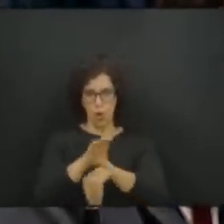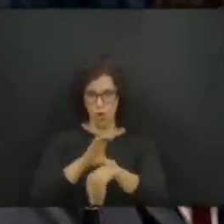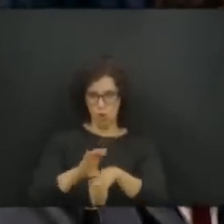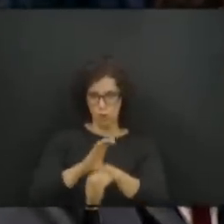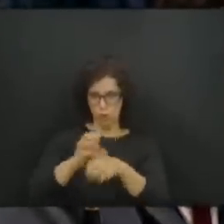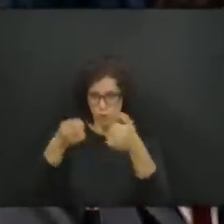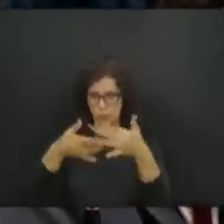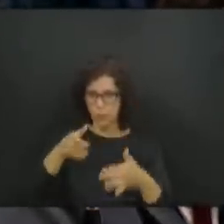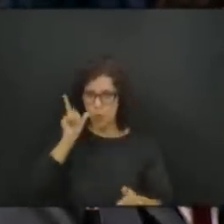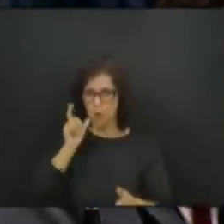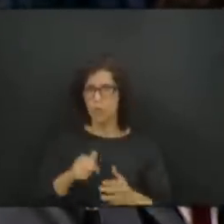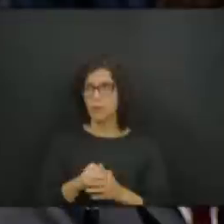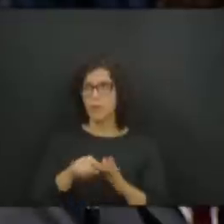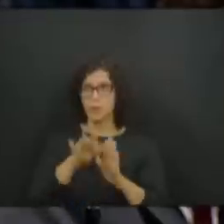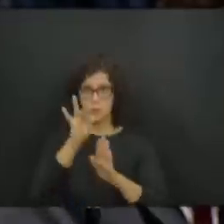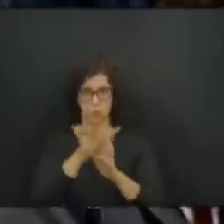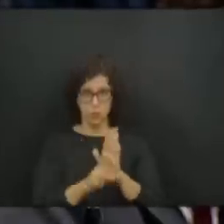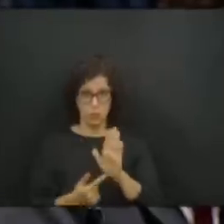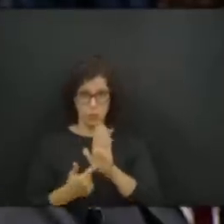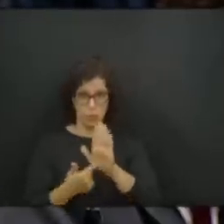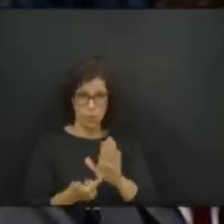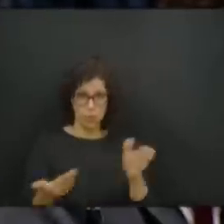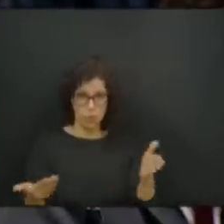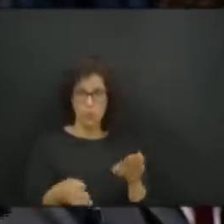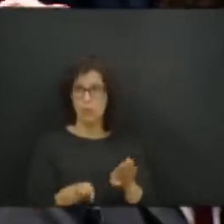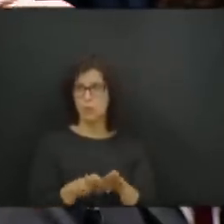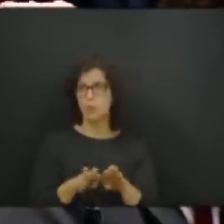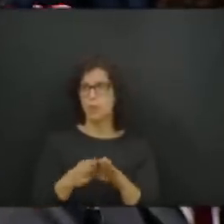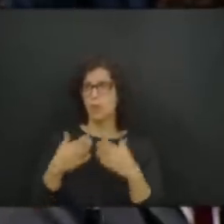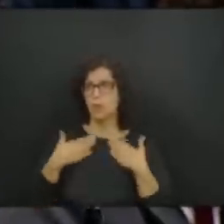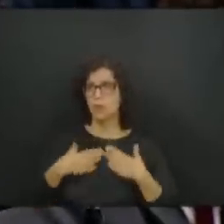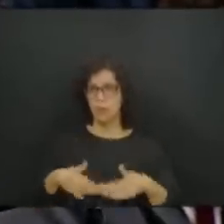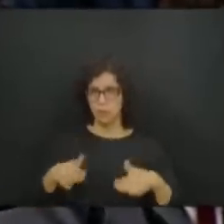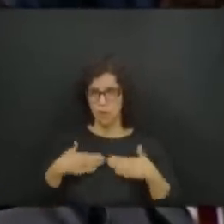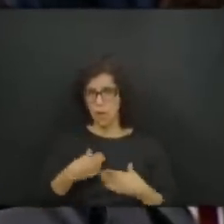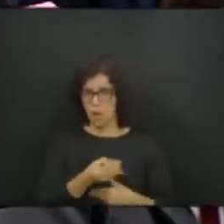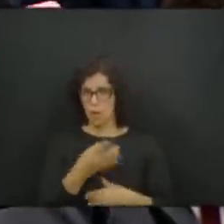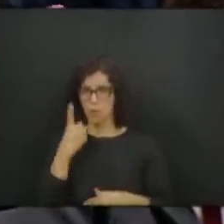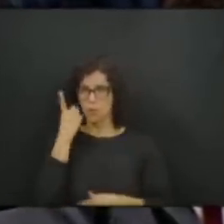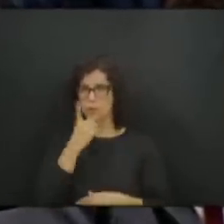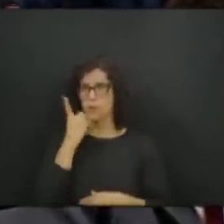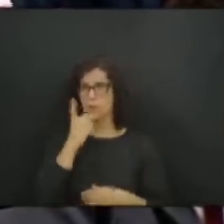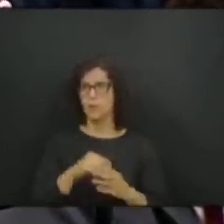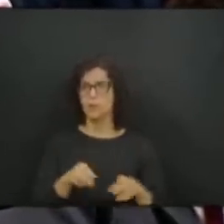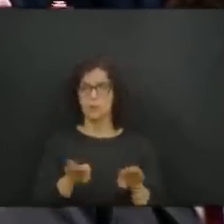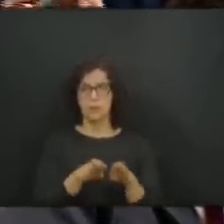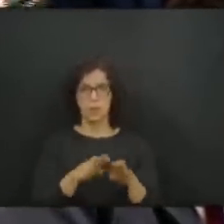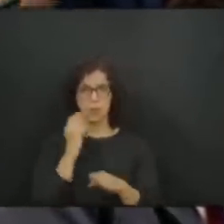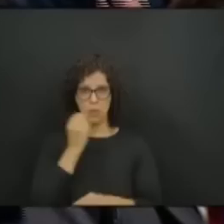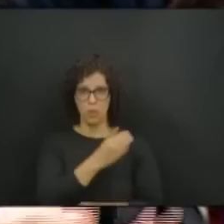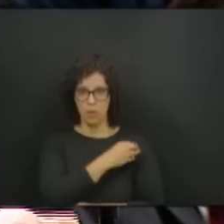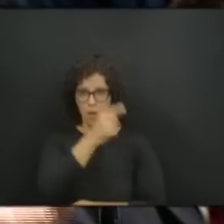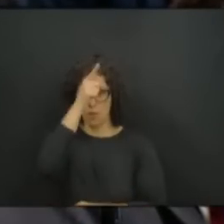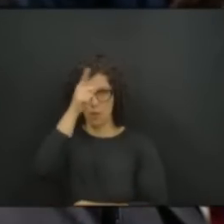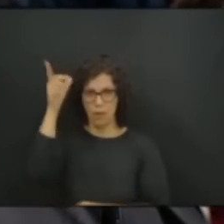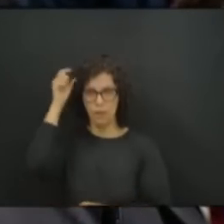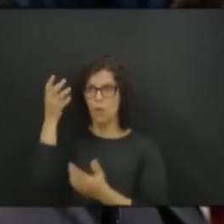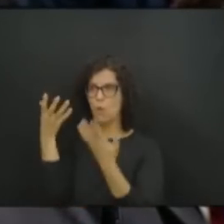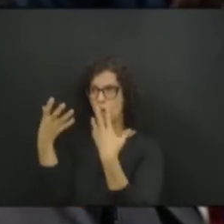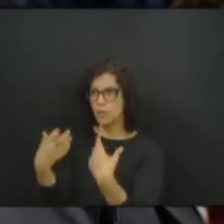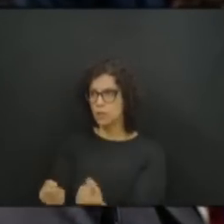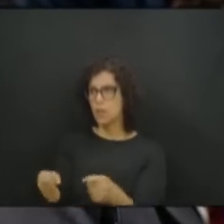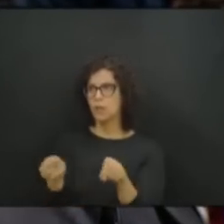condicionalidade ontem mas o texto que foi e eu queria só tranquilizar alguns deputados e o próprio Deputado Coronel Lee eu